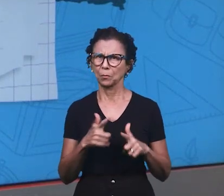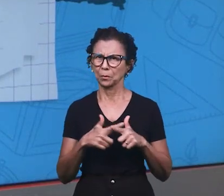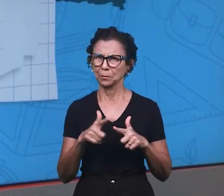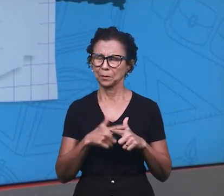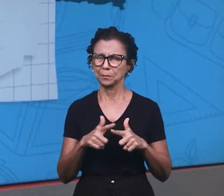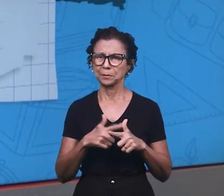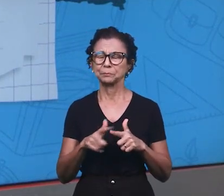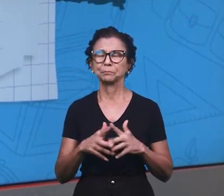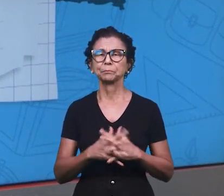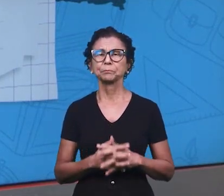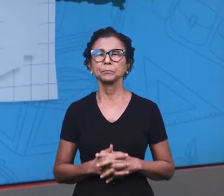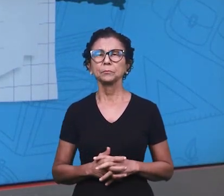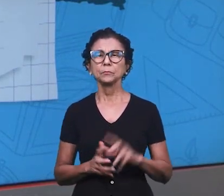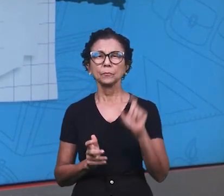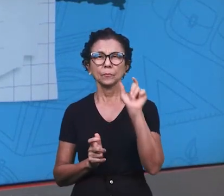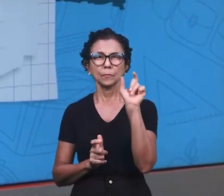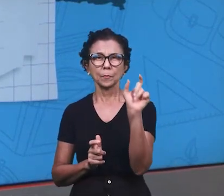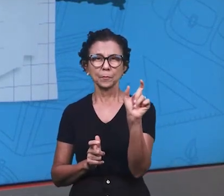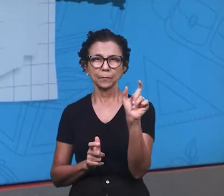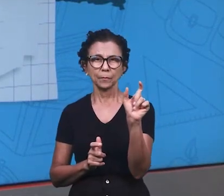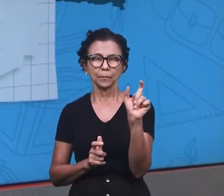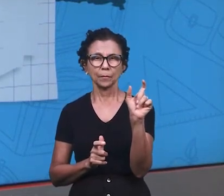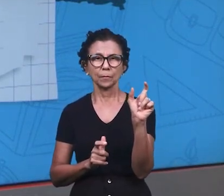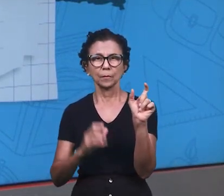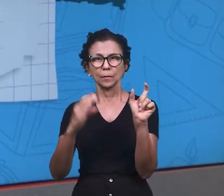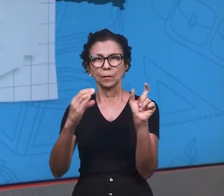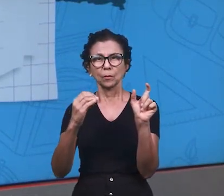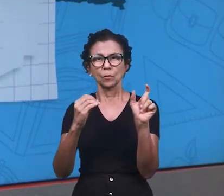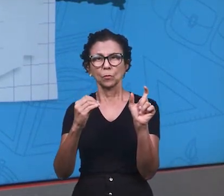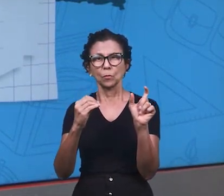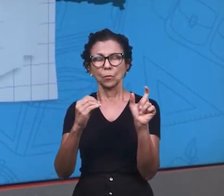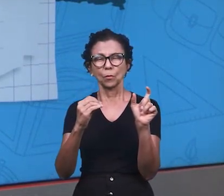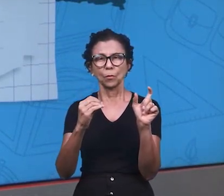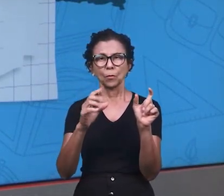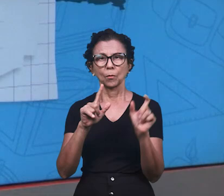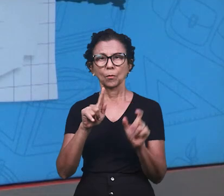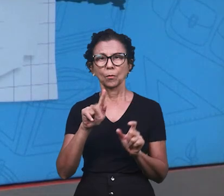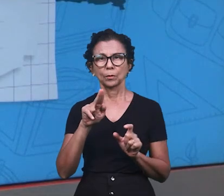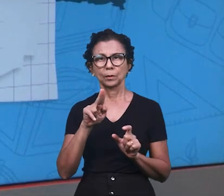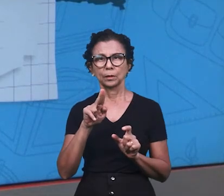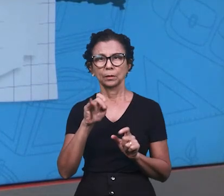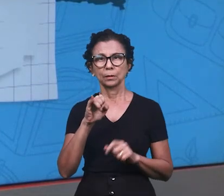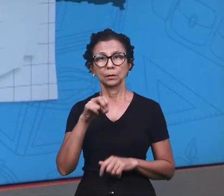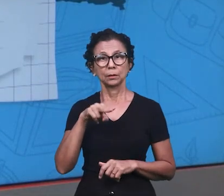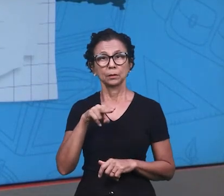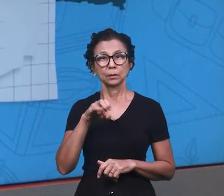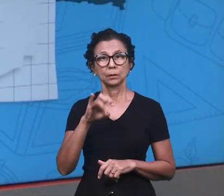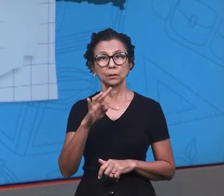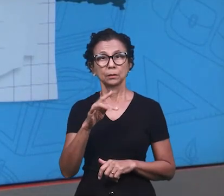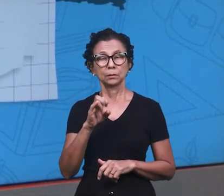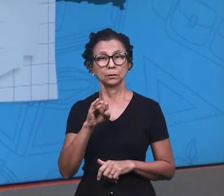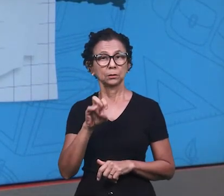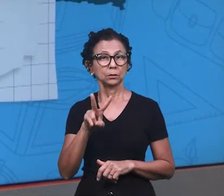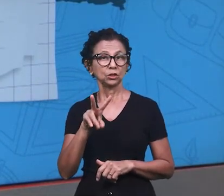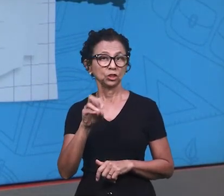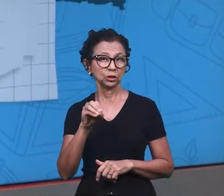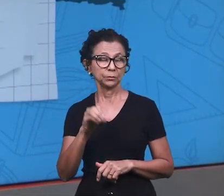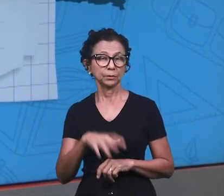tenho aqui uma palavrinha que eu vou chamar de conectivo, ou operador argumentativo, que já vai estabelecer uma relação também de sentido,